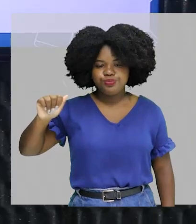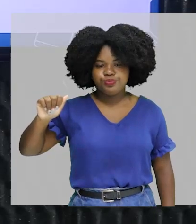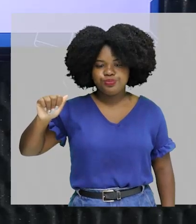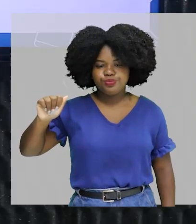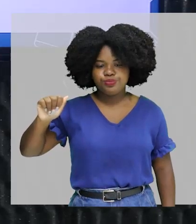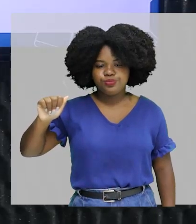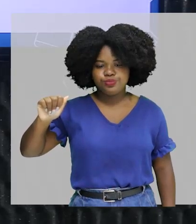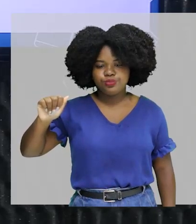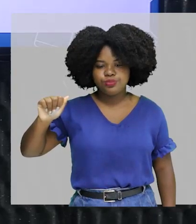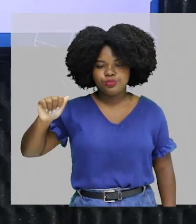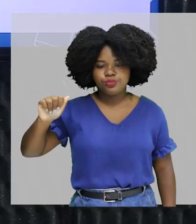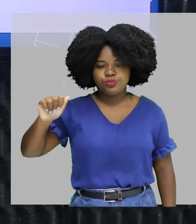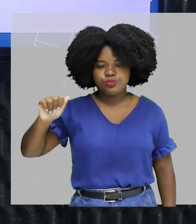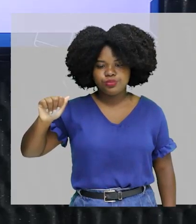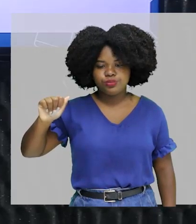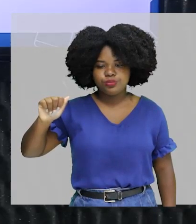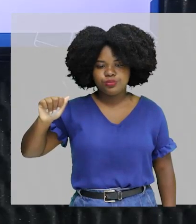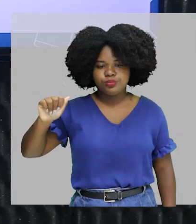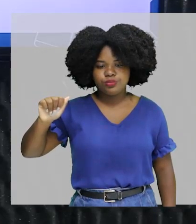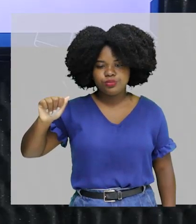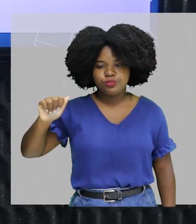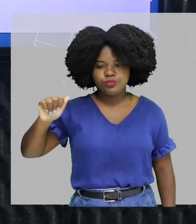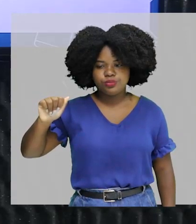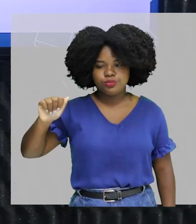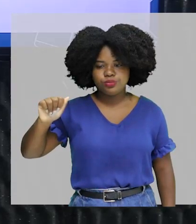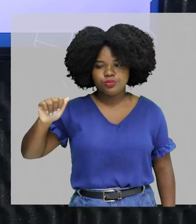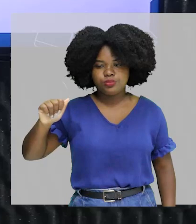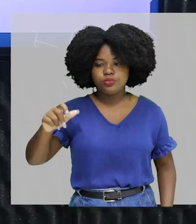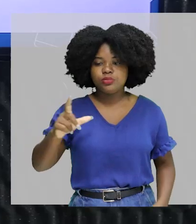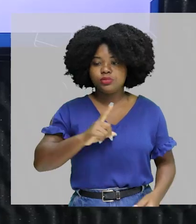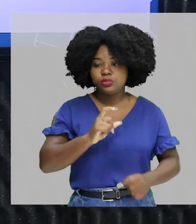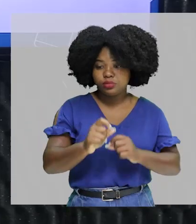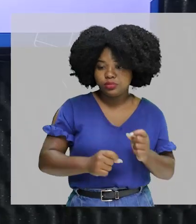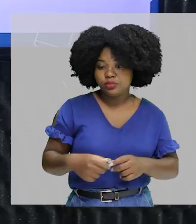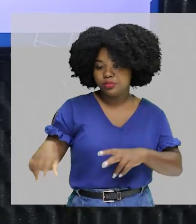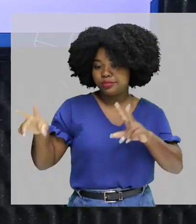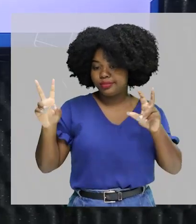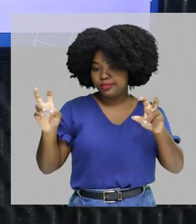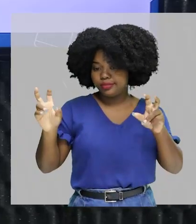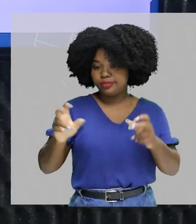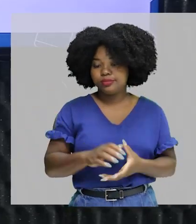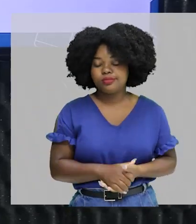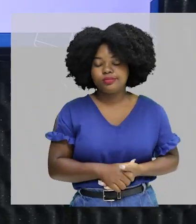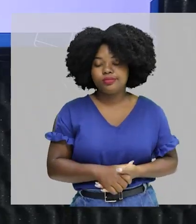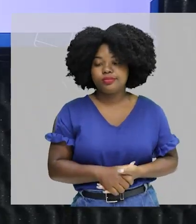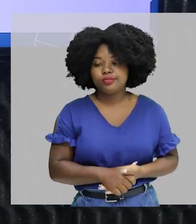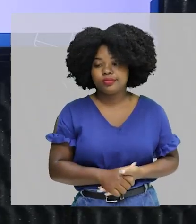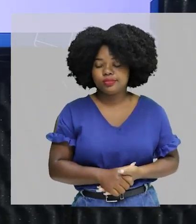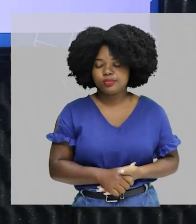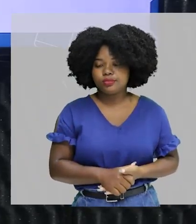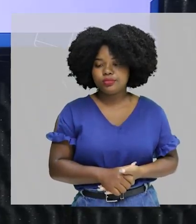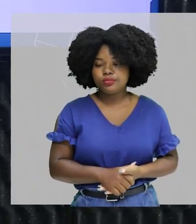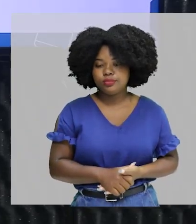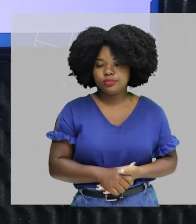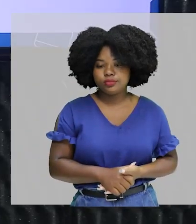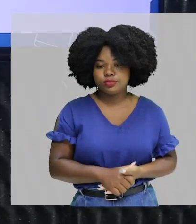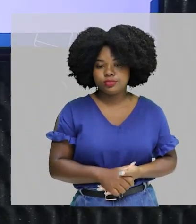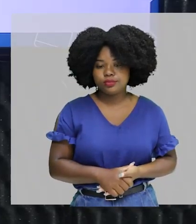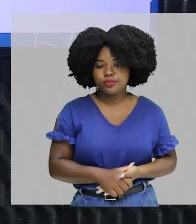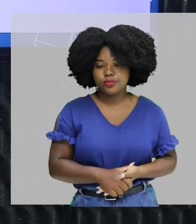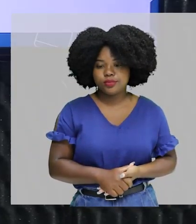pentarradiada, com larvas de simetria bilateral, esqueleto calcário